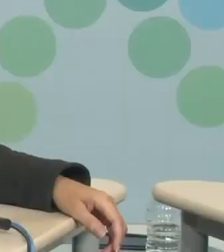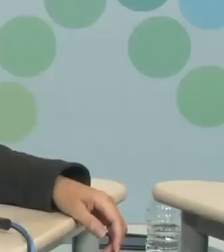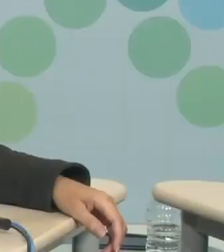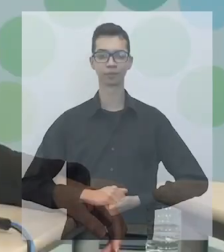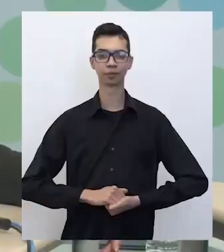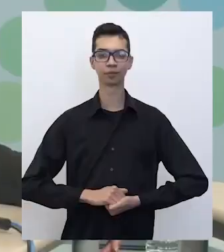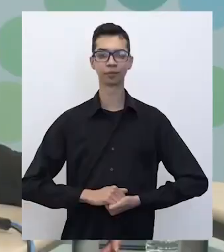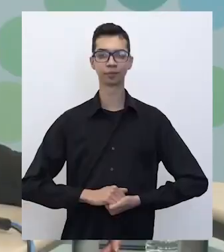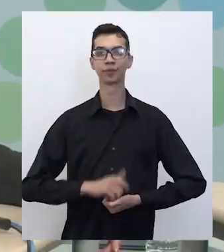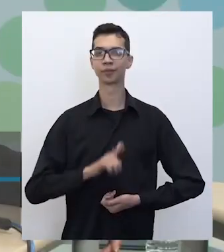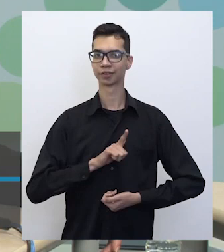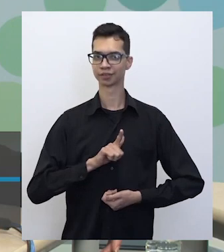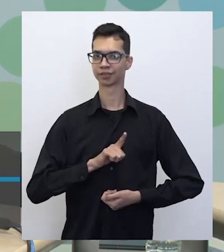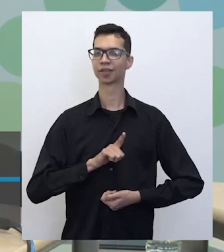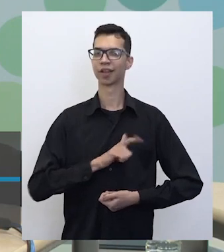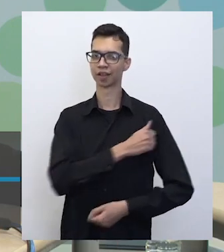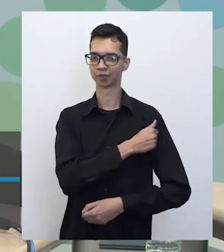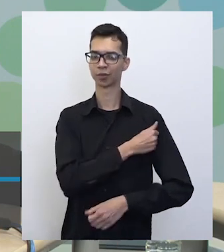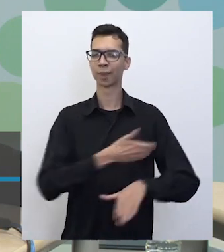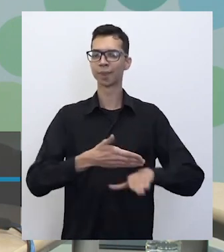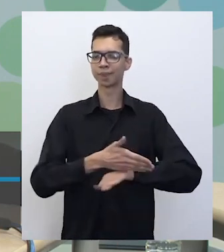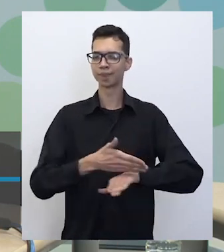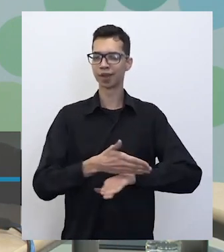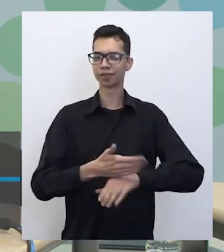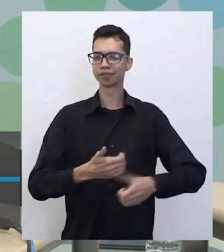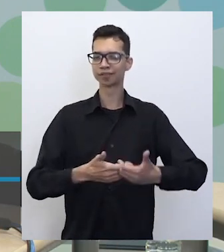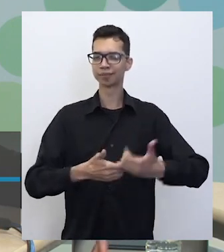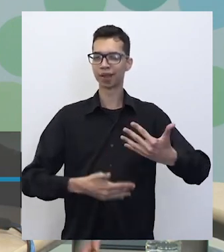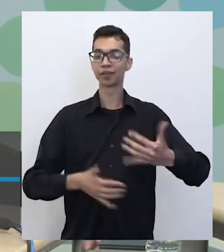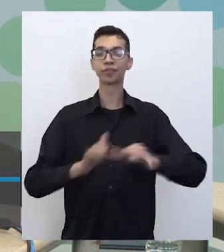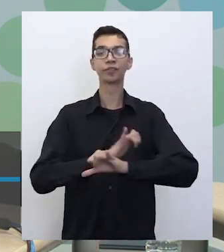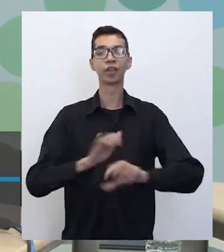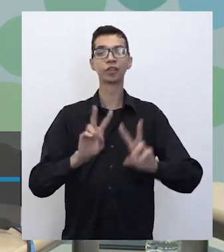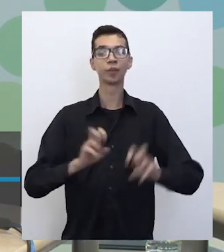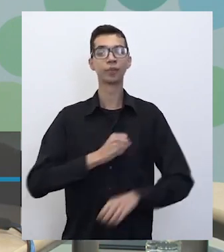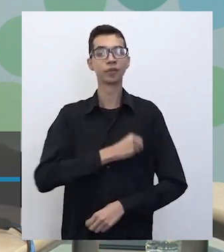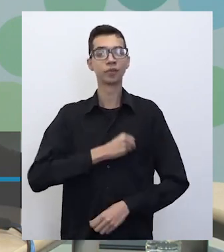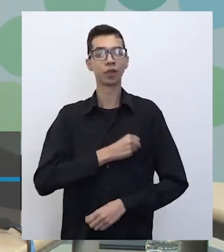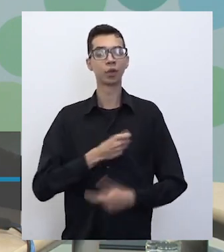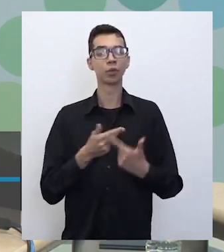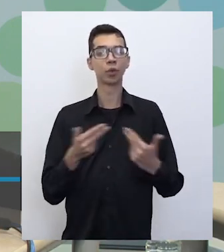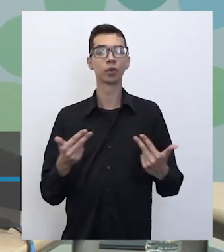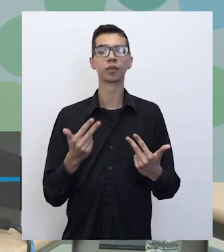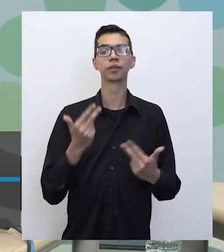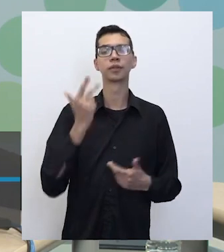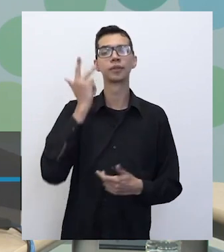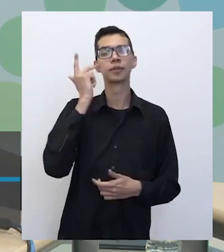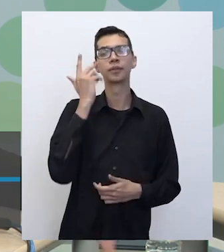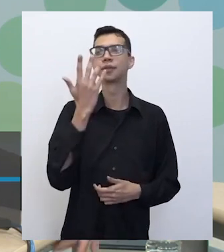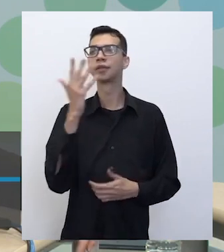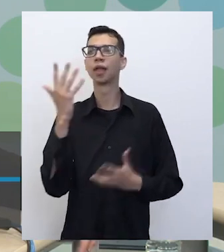Então, nós temos aí a participação dos nossos alunos, eles estão falando questão de saudade, a presença da natureza, esses aspectos aqui